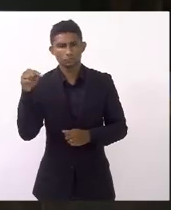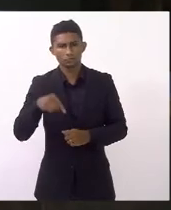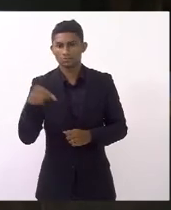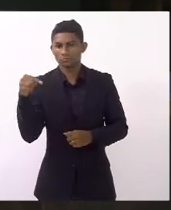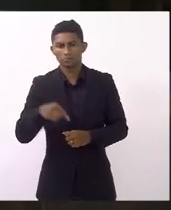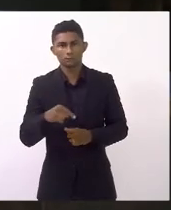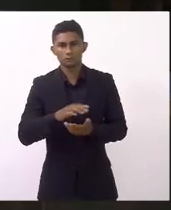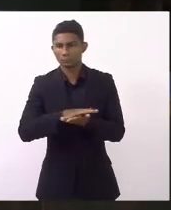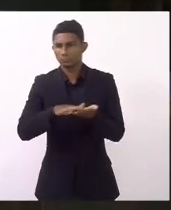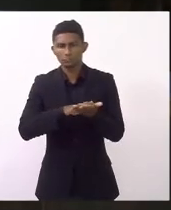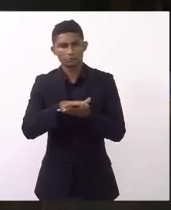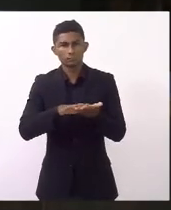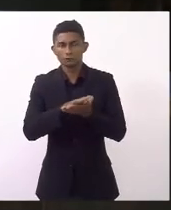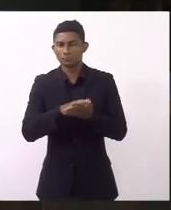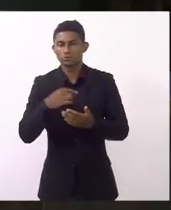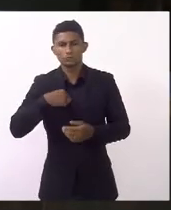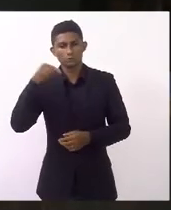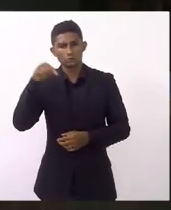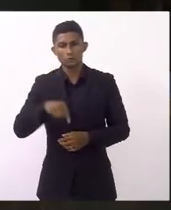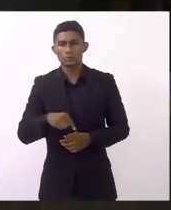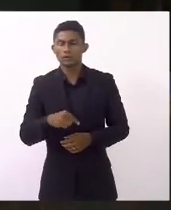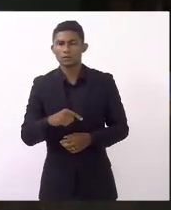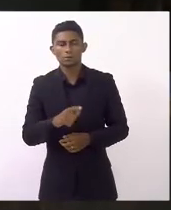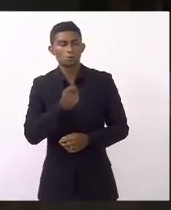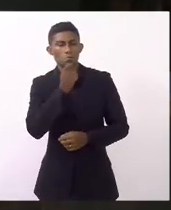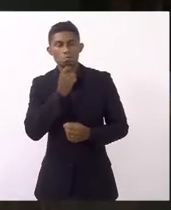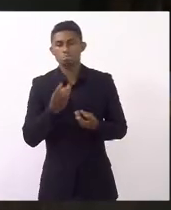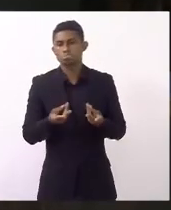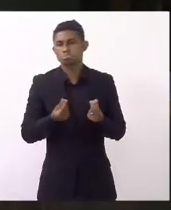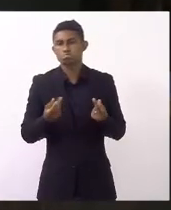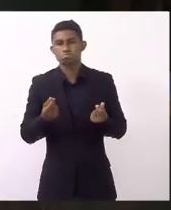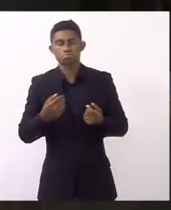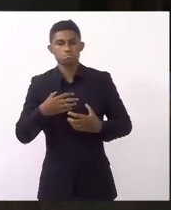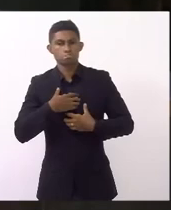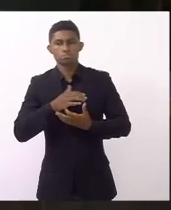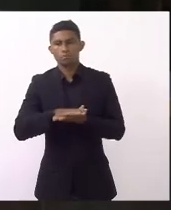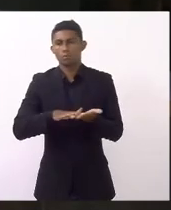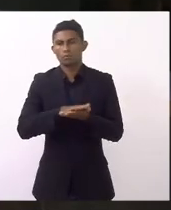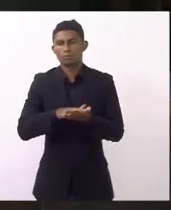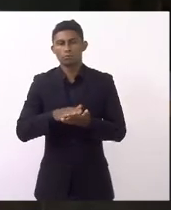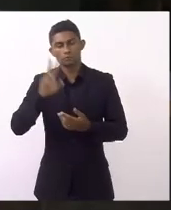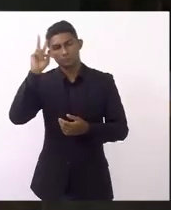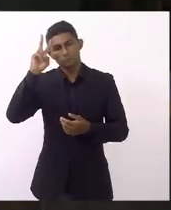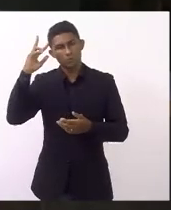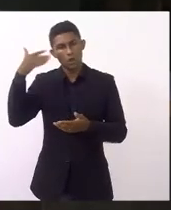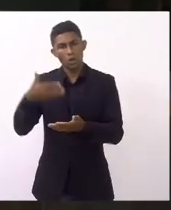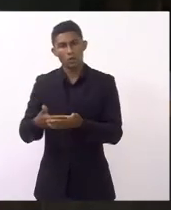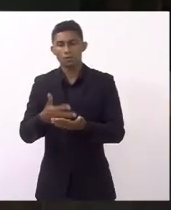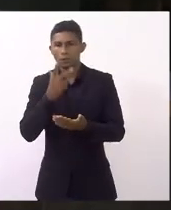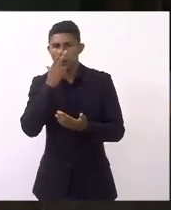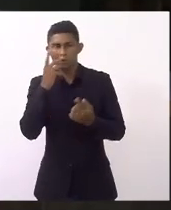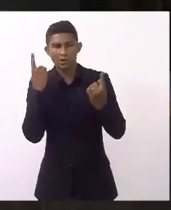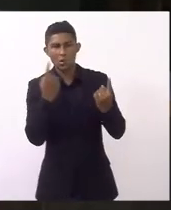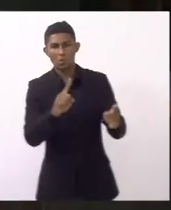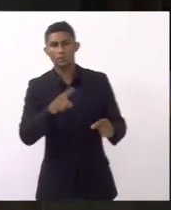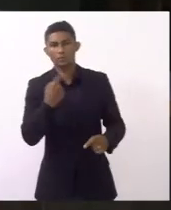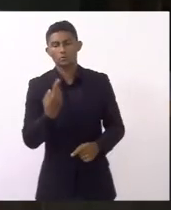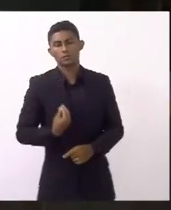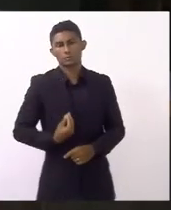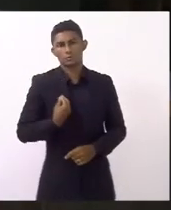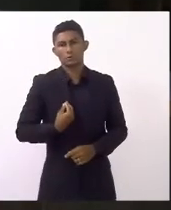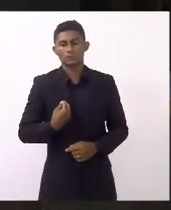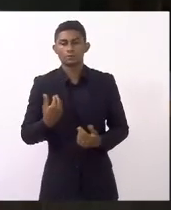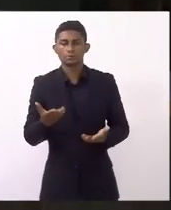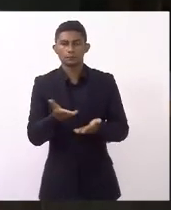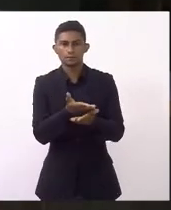sentido tá dentro dessa casa que historicamente Esse é o estilo a nossa resistência então